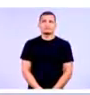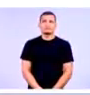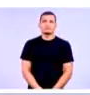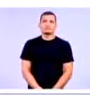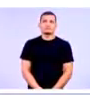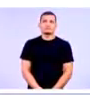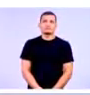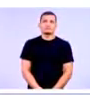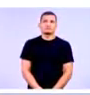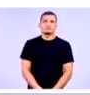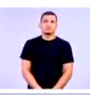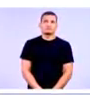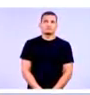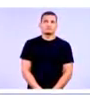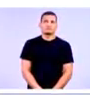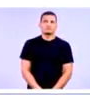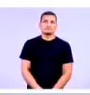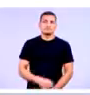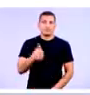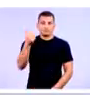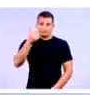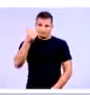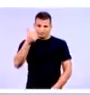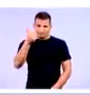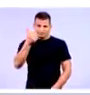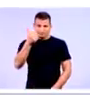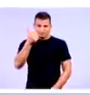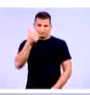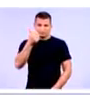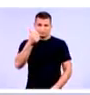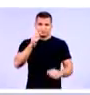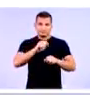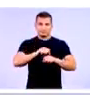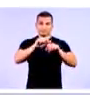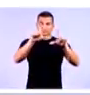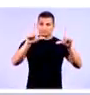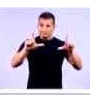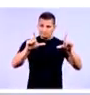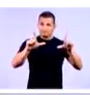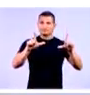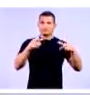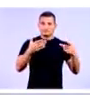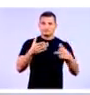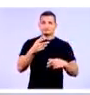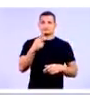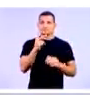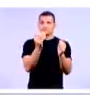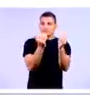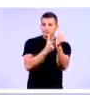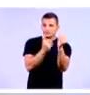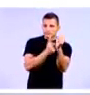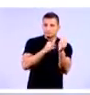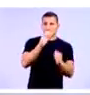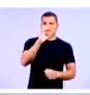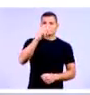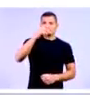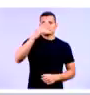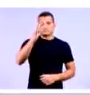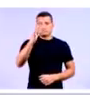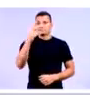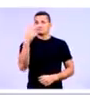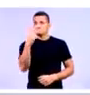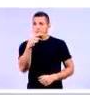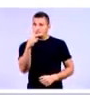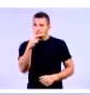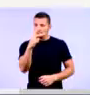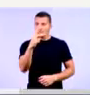Bom, primeiro você loga, evidentemente, com o seu aluno, né, com o seu CPF, com a sua senha.